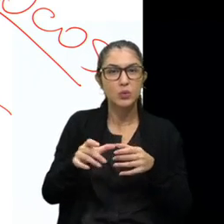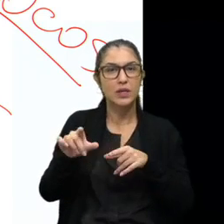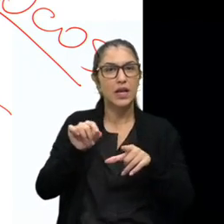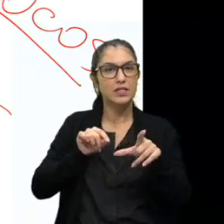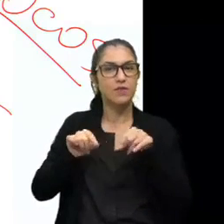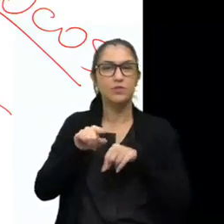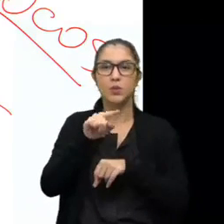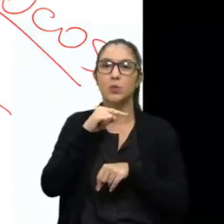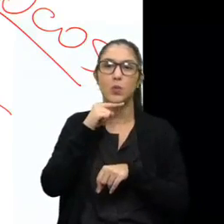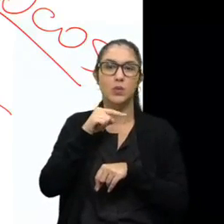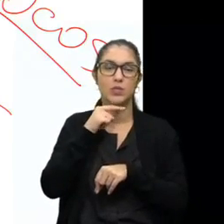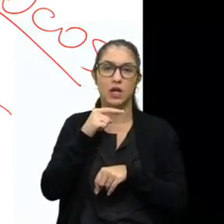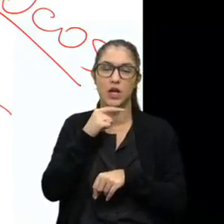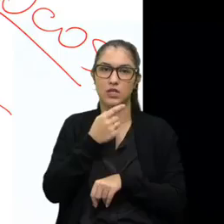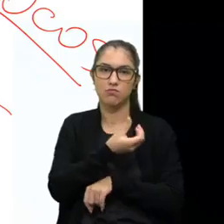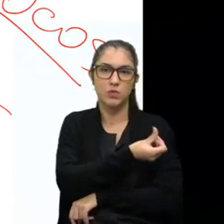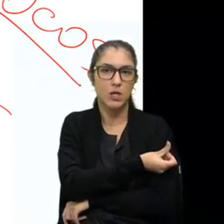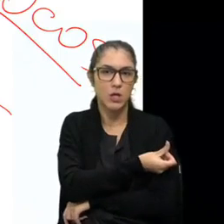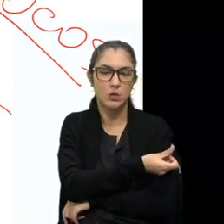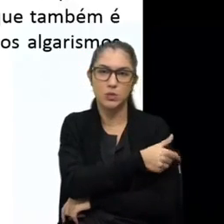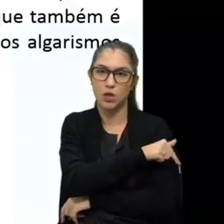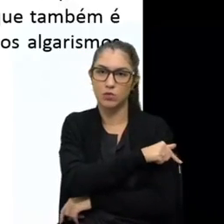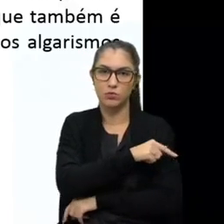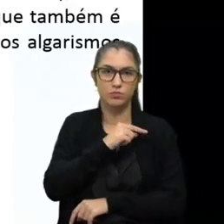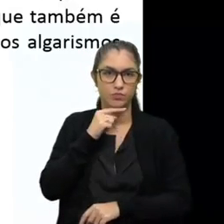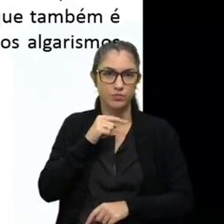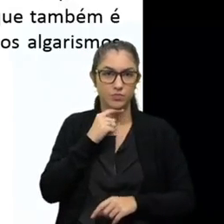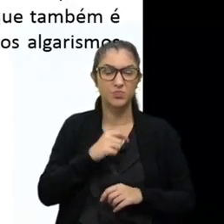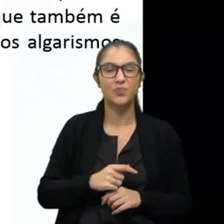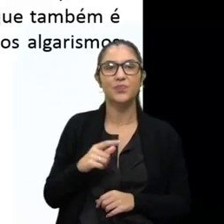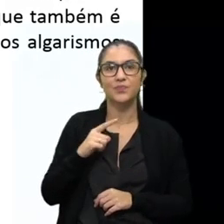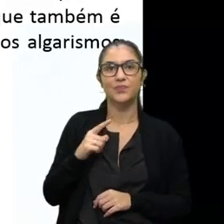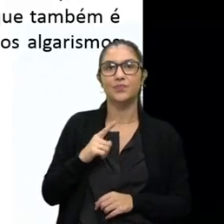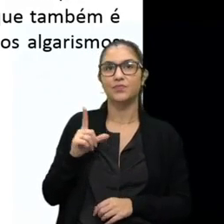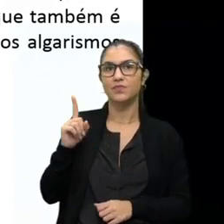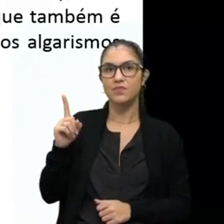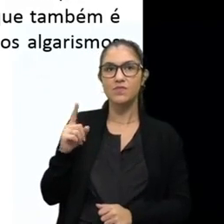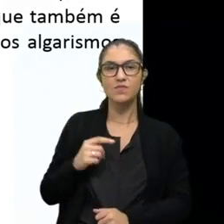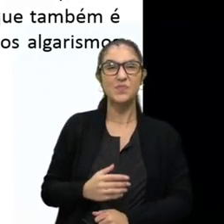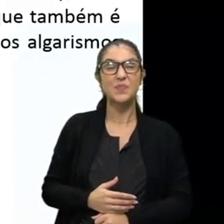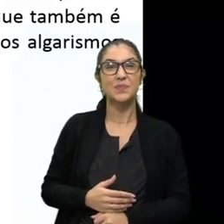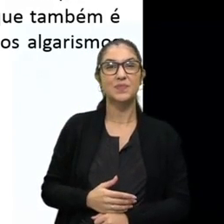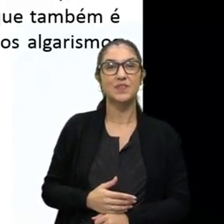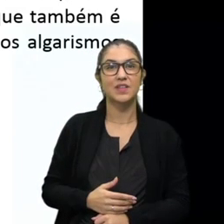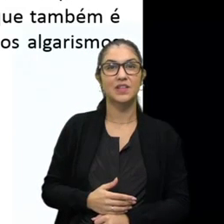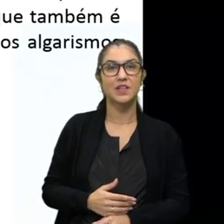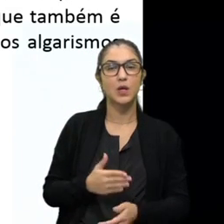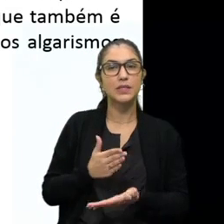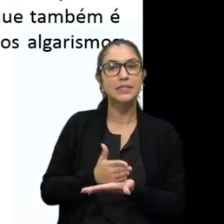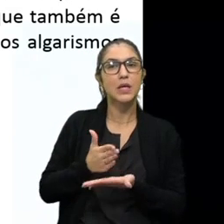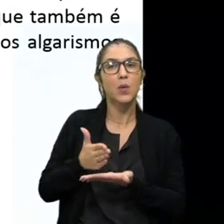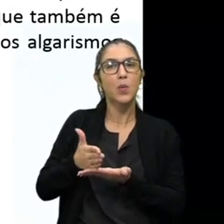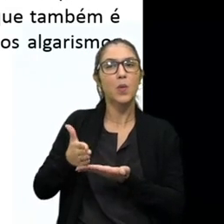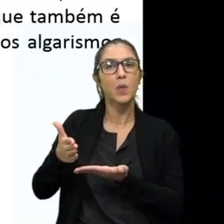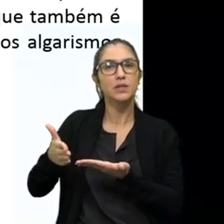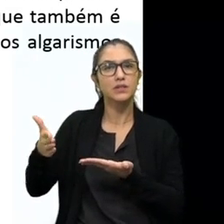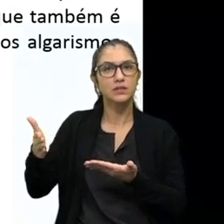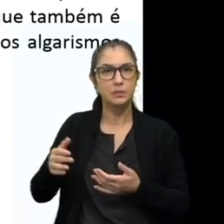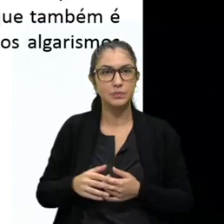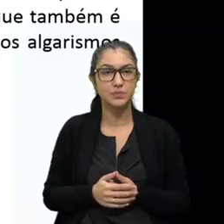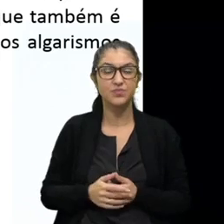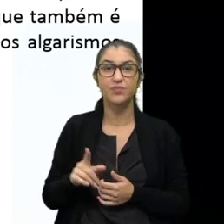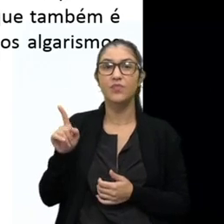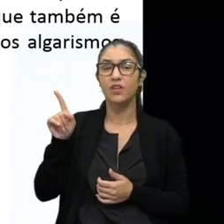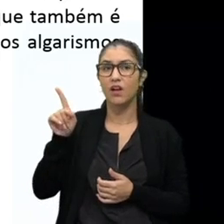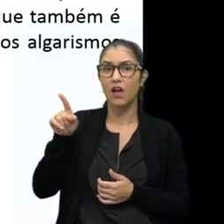classificar conjuntos no 6º e no 7º ano, certo? Temos ainda ali a questão da sequenciação.